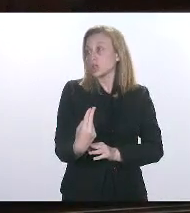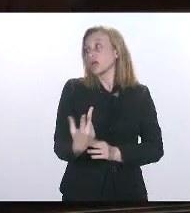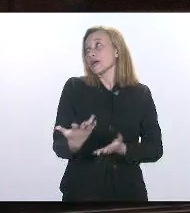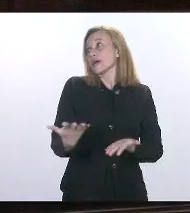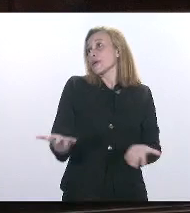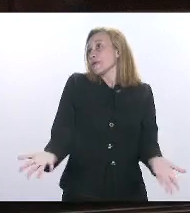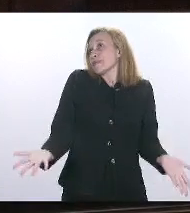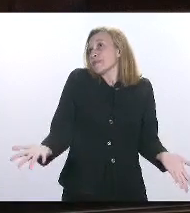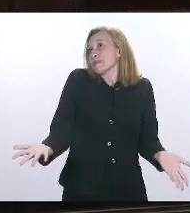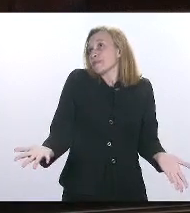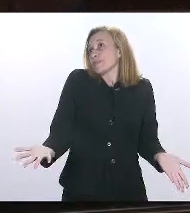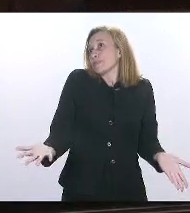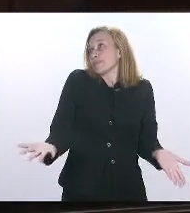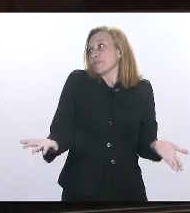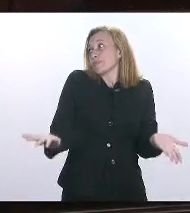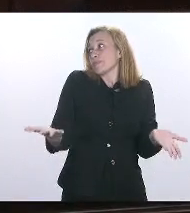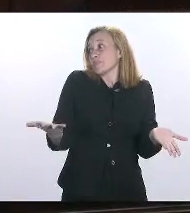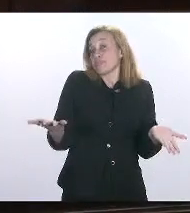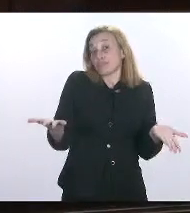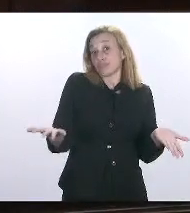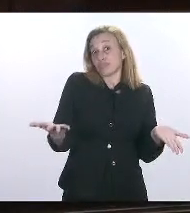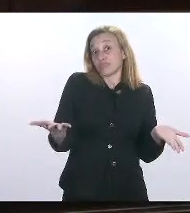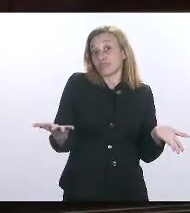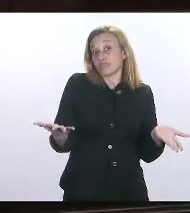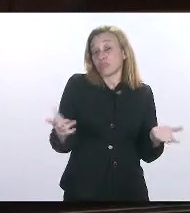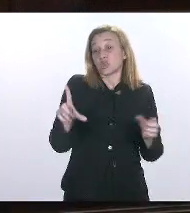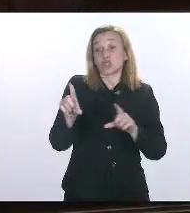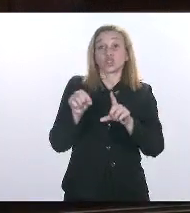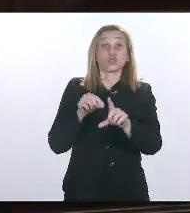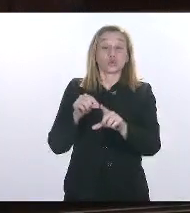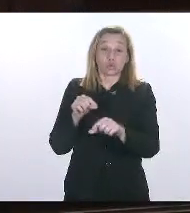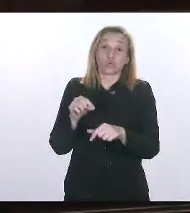enfim, nas imediações onde ele escolha